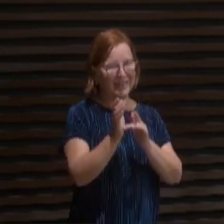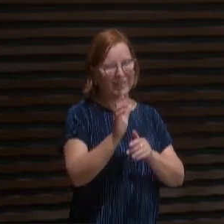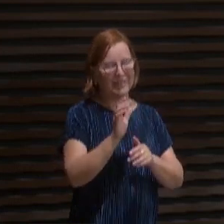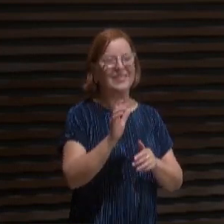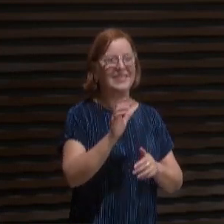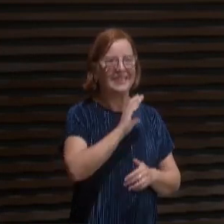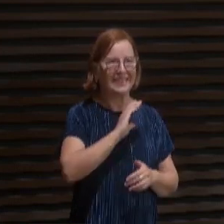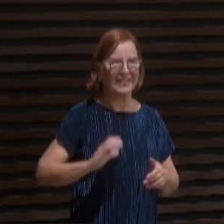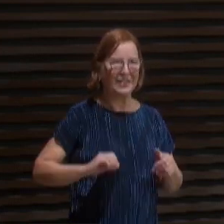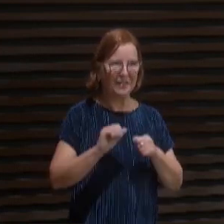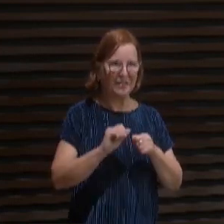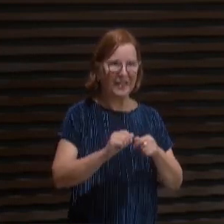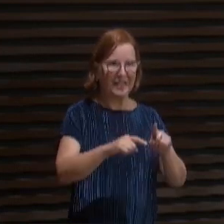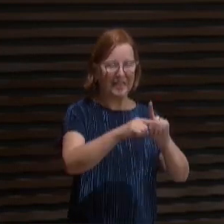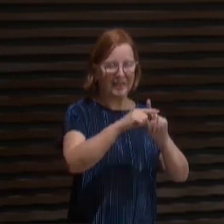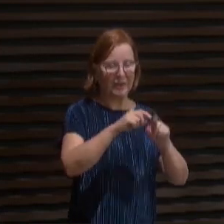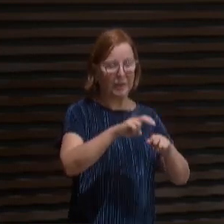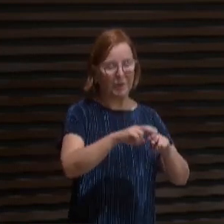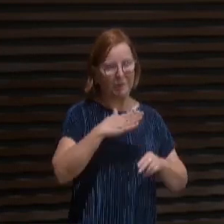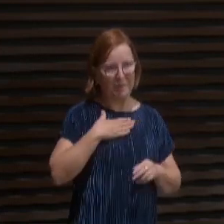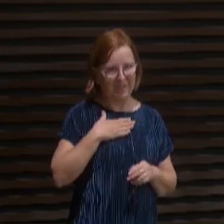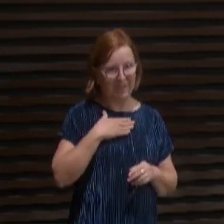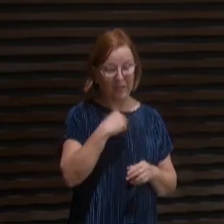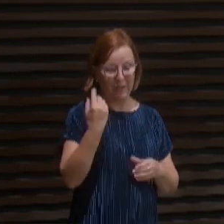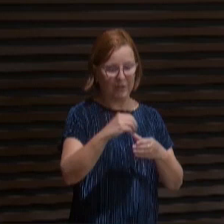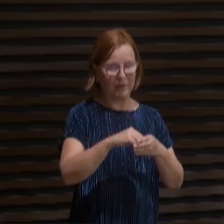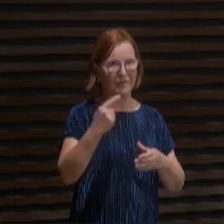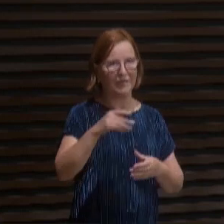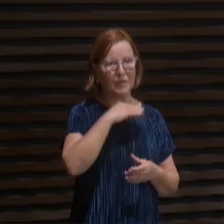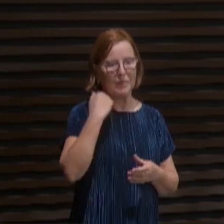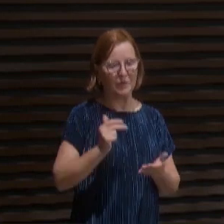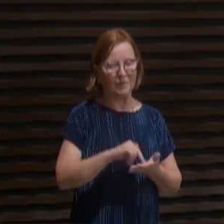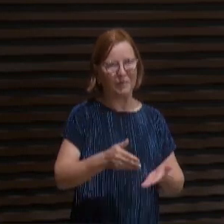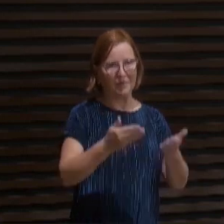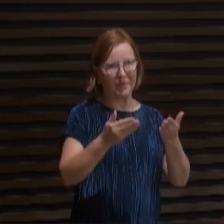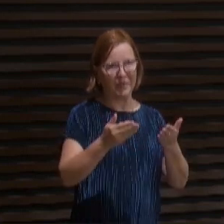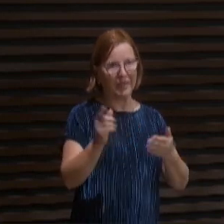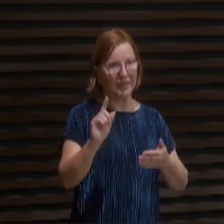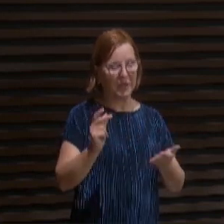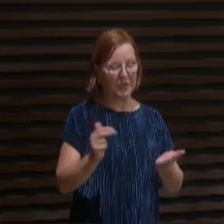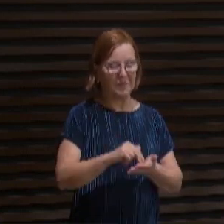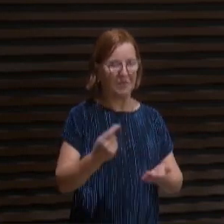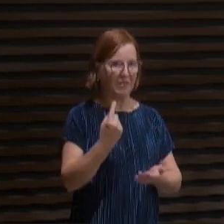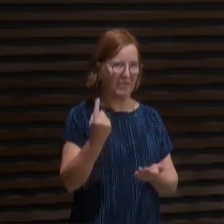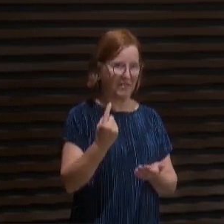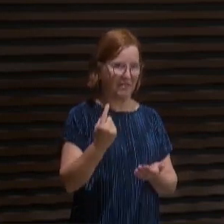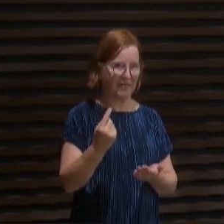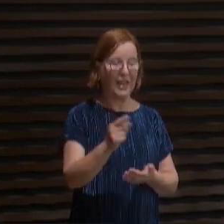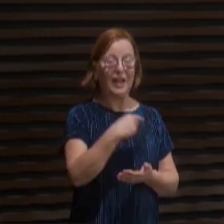morreu sozinho, ele morreu para levar a gente a morrer com ele. Ele não ressuscitou sozinho, e nós